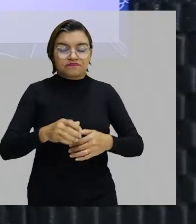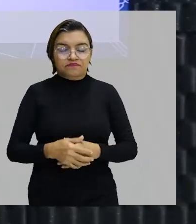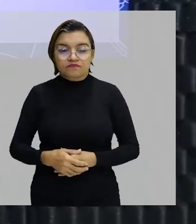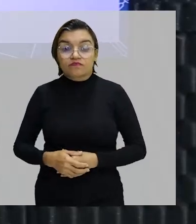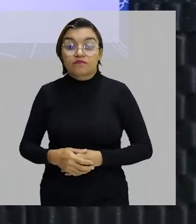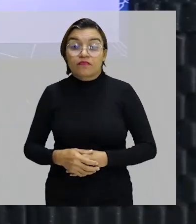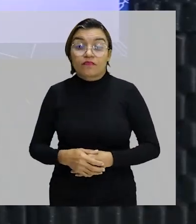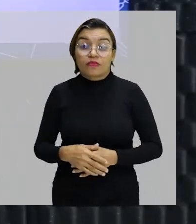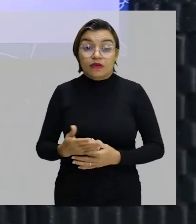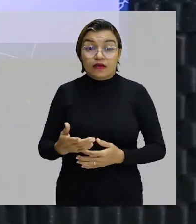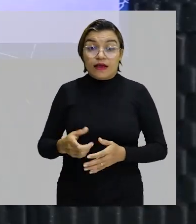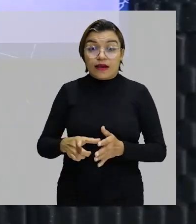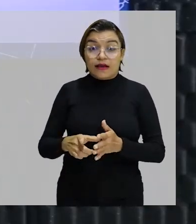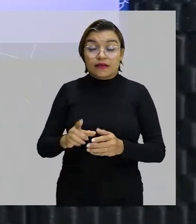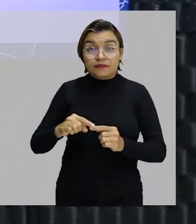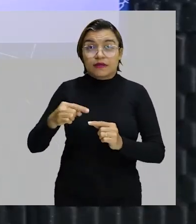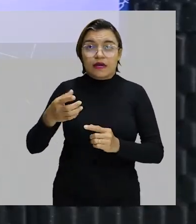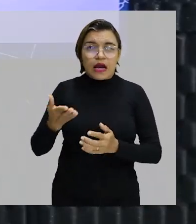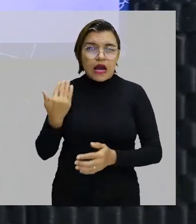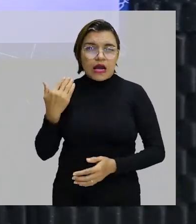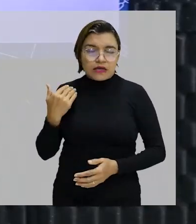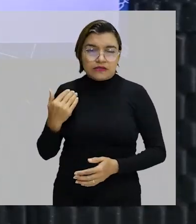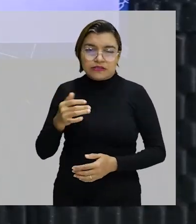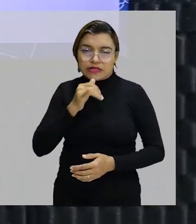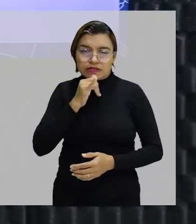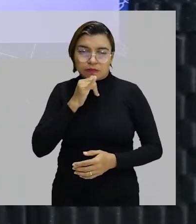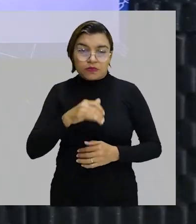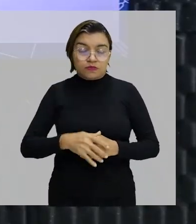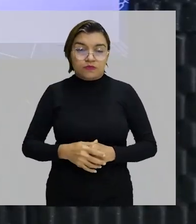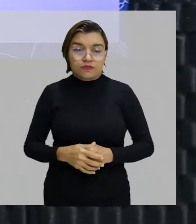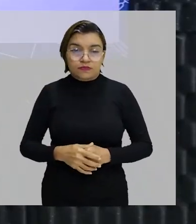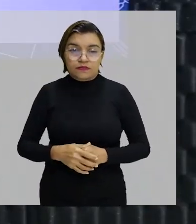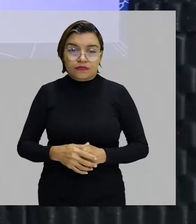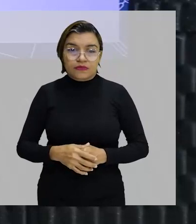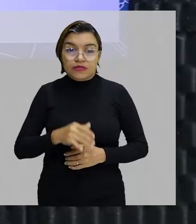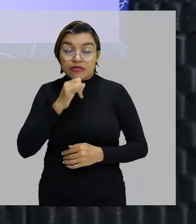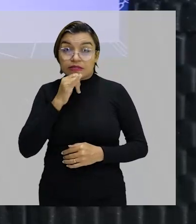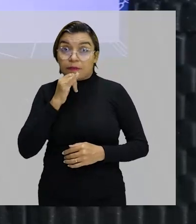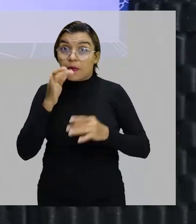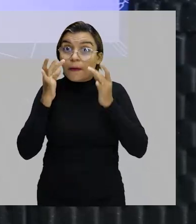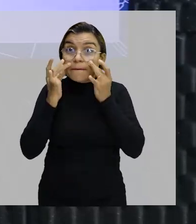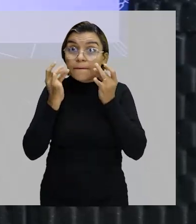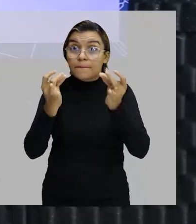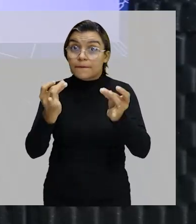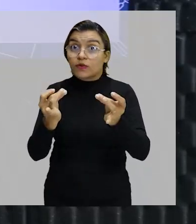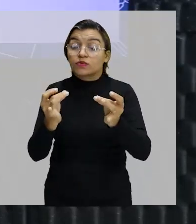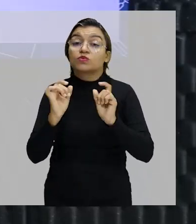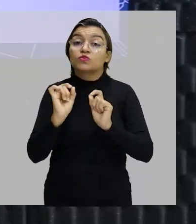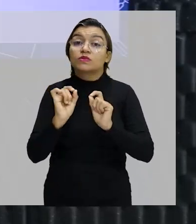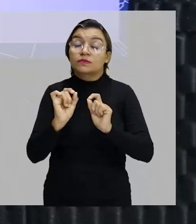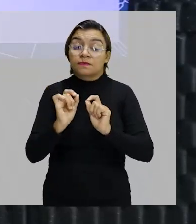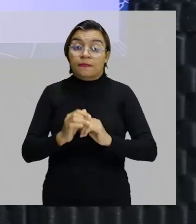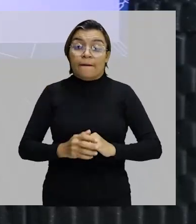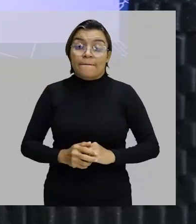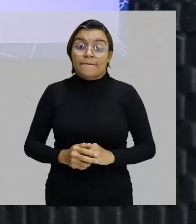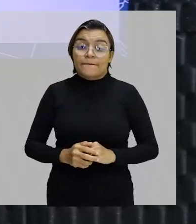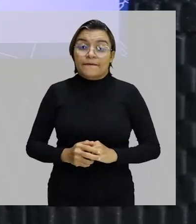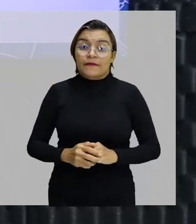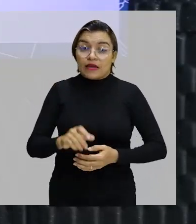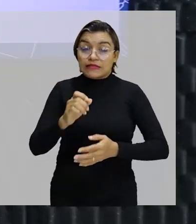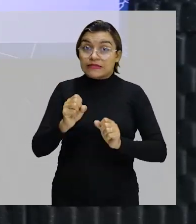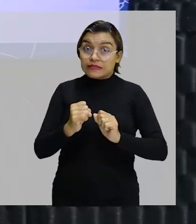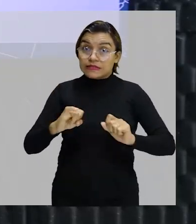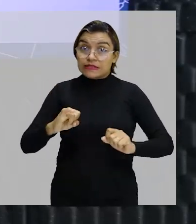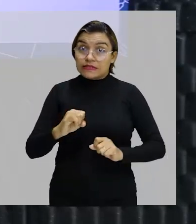seguida, a gente escrever a equação química, a gente precisa atentar se essa equação